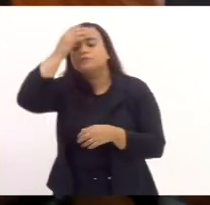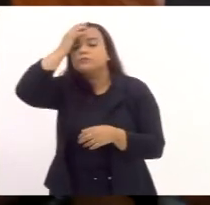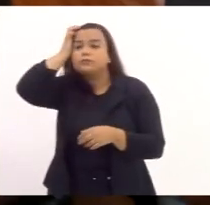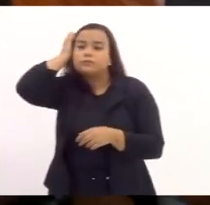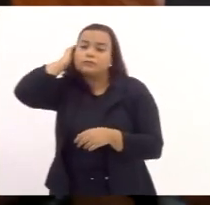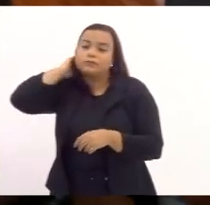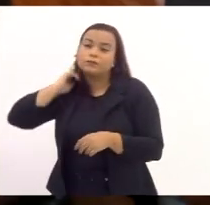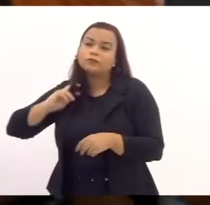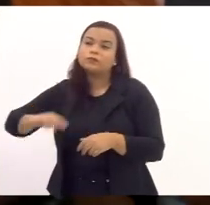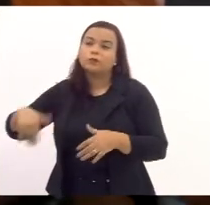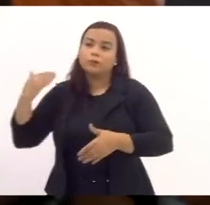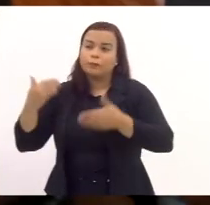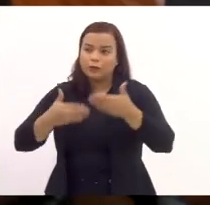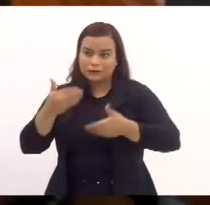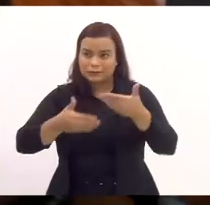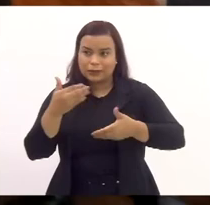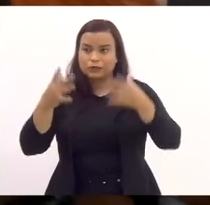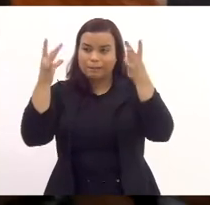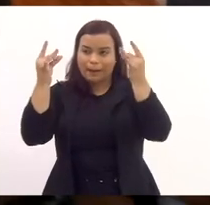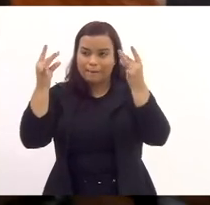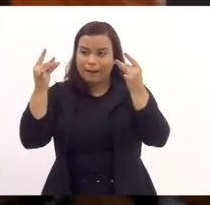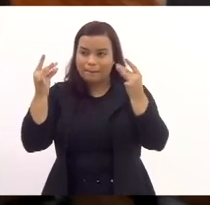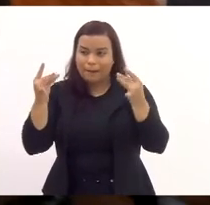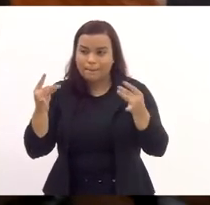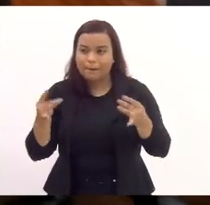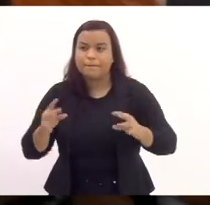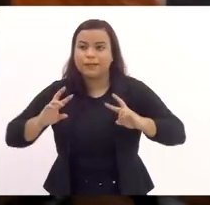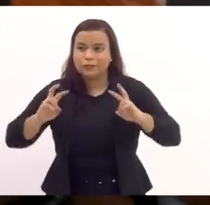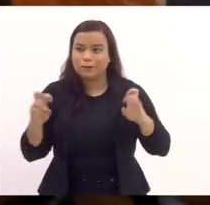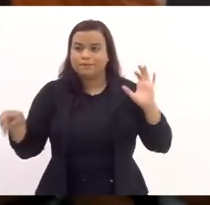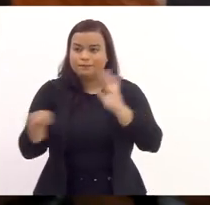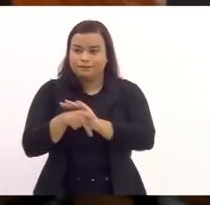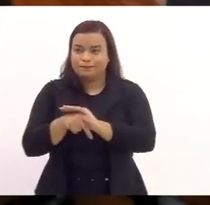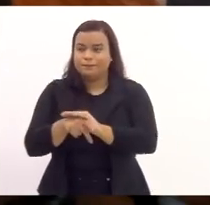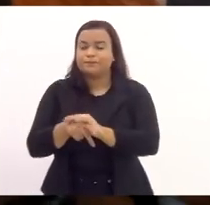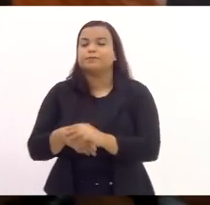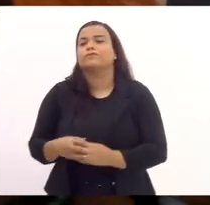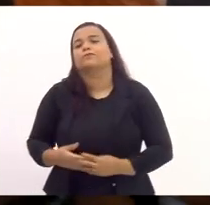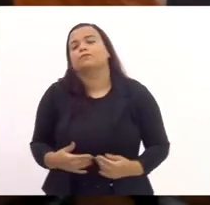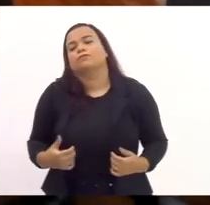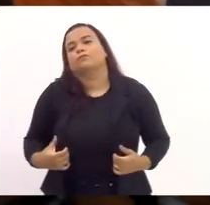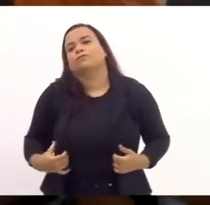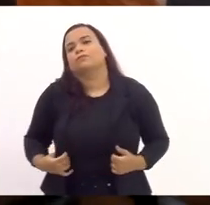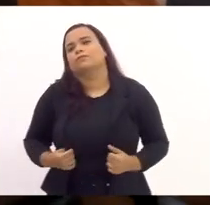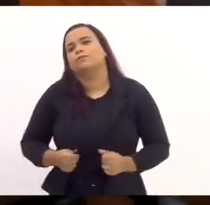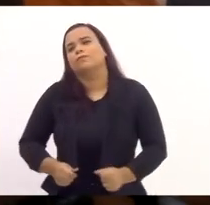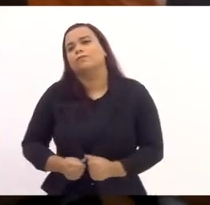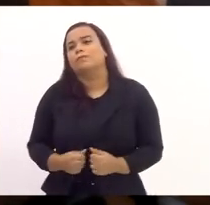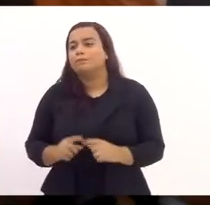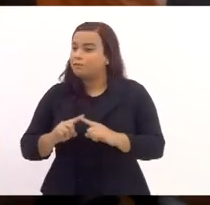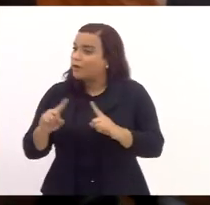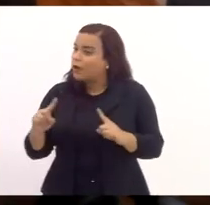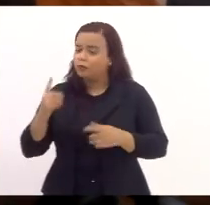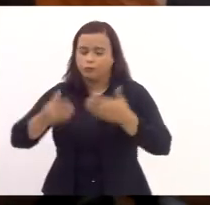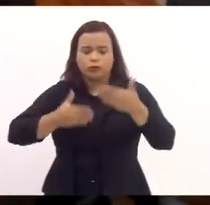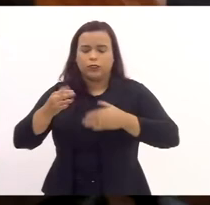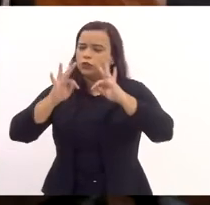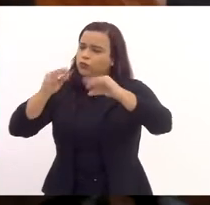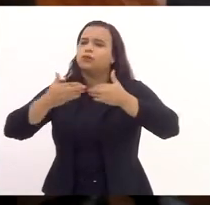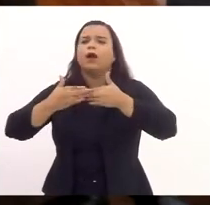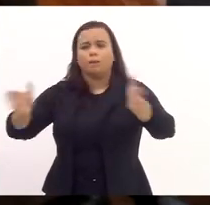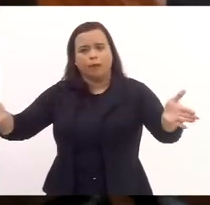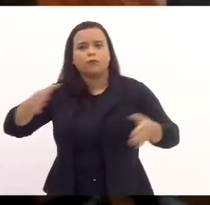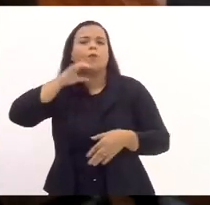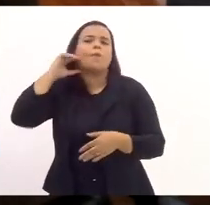os processos específicos em relação à questão patrimonial. Mas, como eu disse, todos os processos são abertos e tem